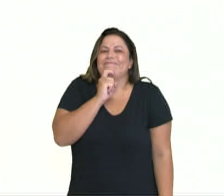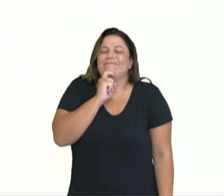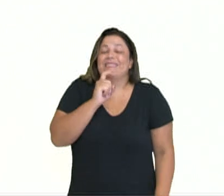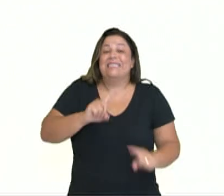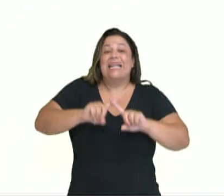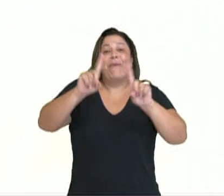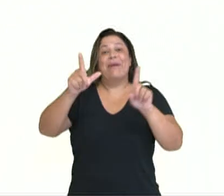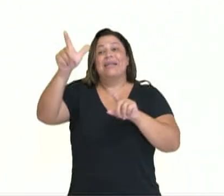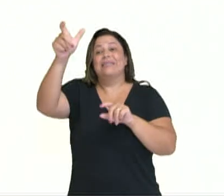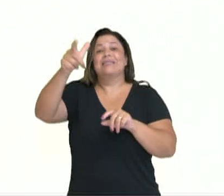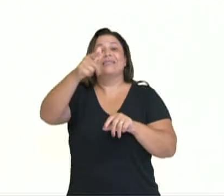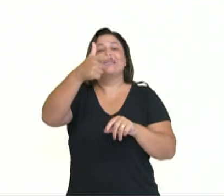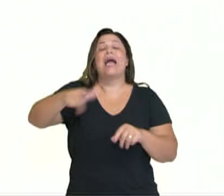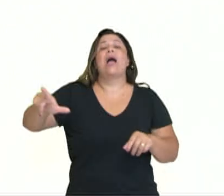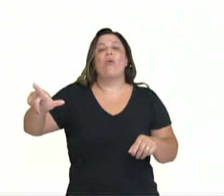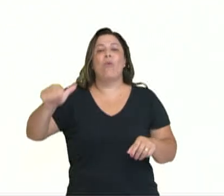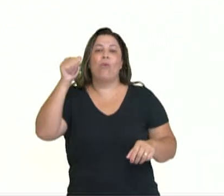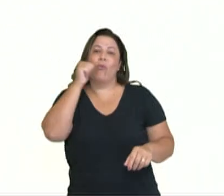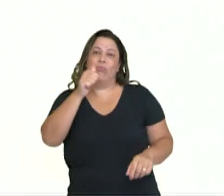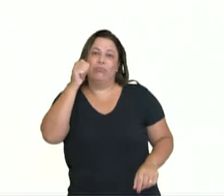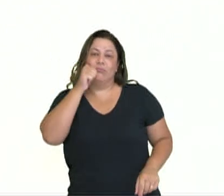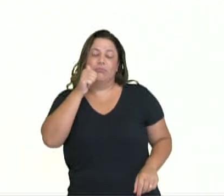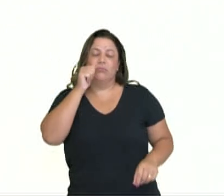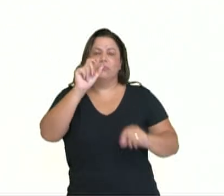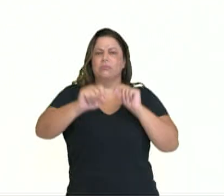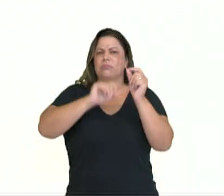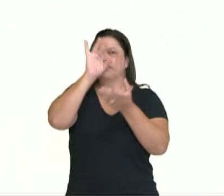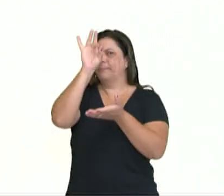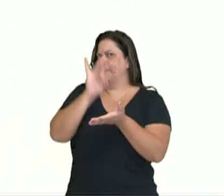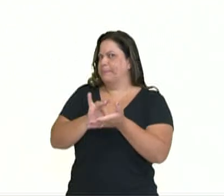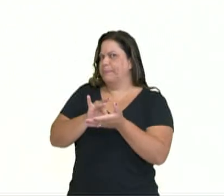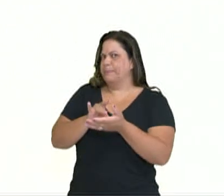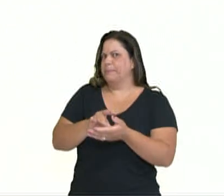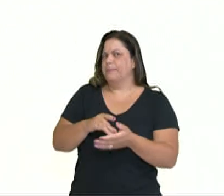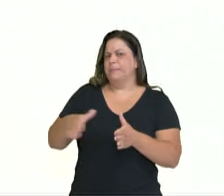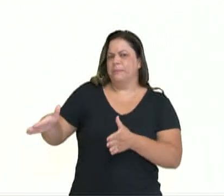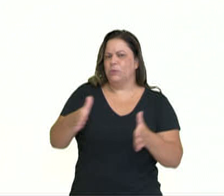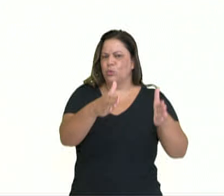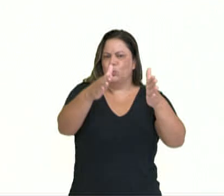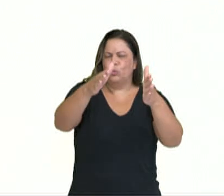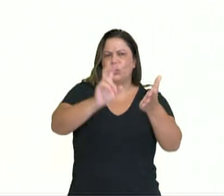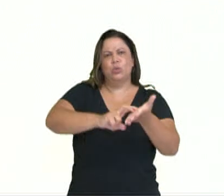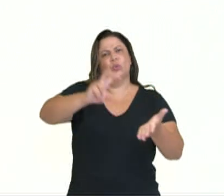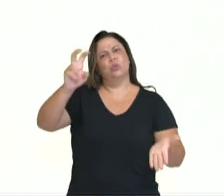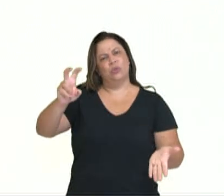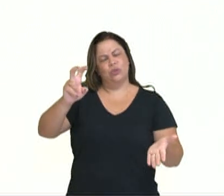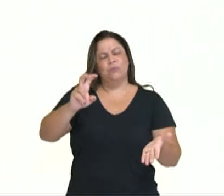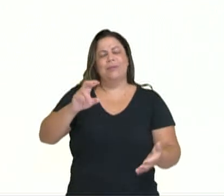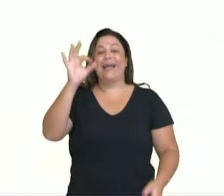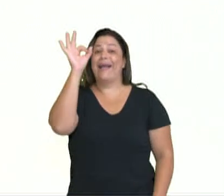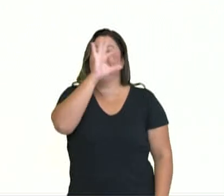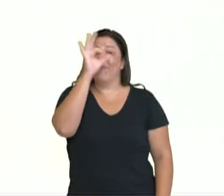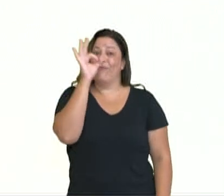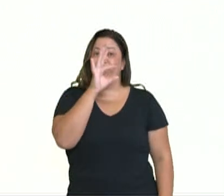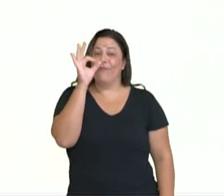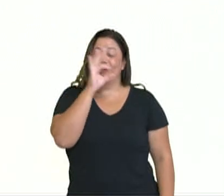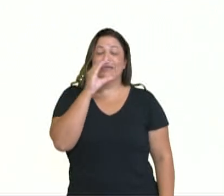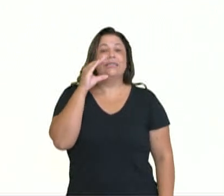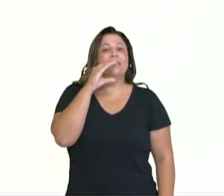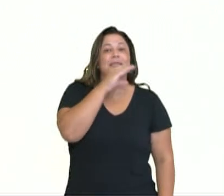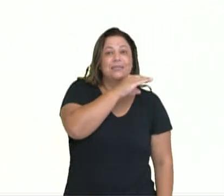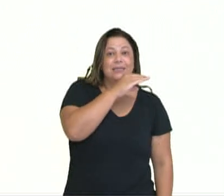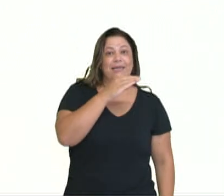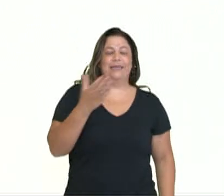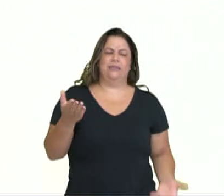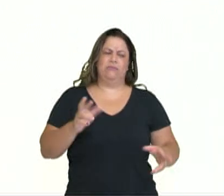outra personagem do conto, a mulher, o que ela afirma? Ela afirma que o rio, pela manhã, era verde e quente. Então, veja